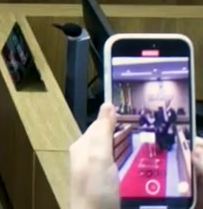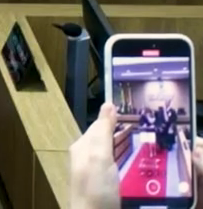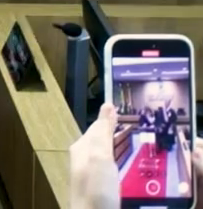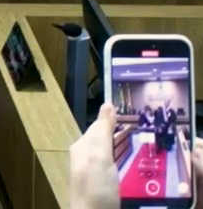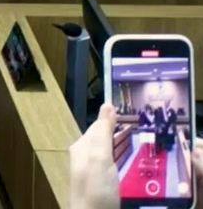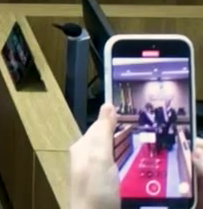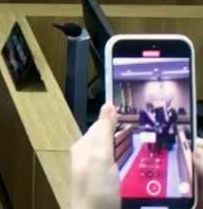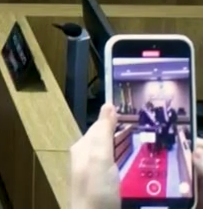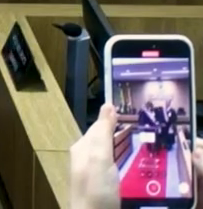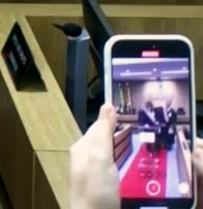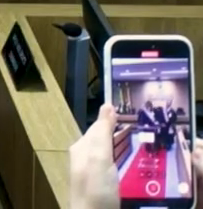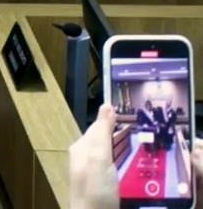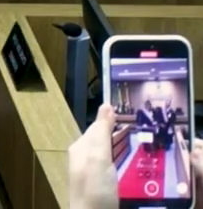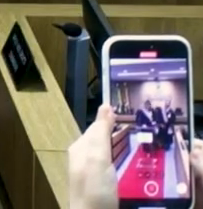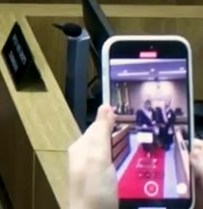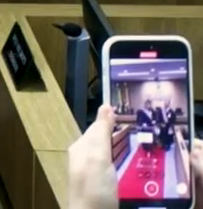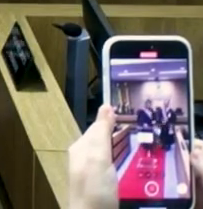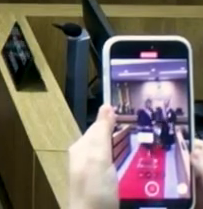empossada